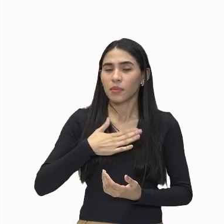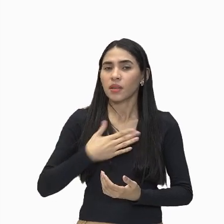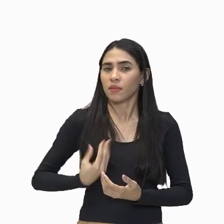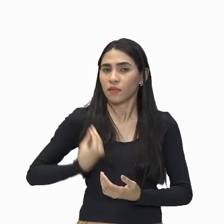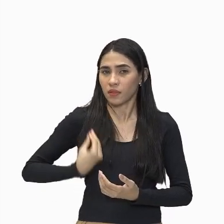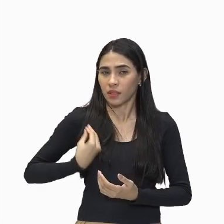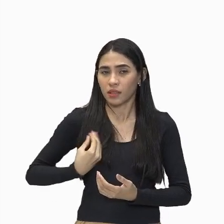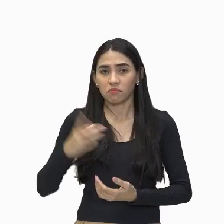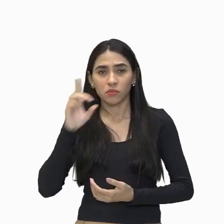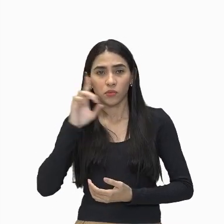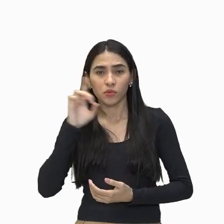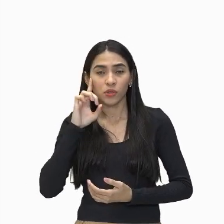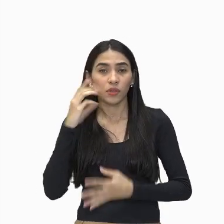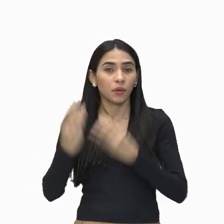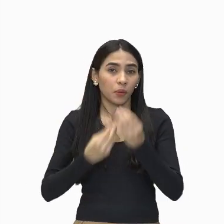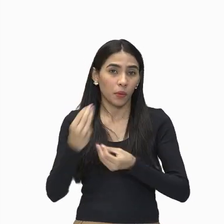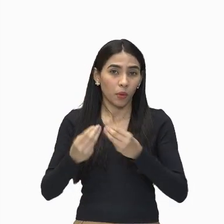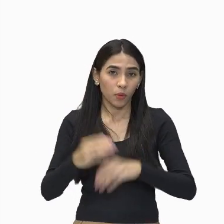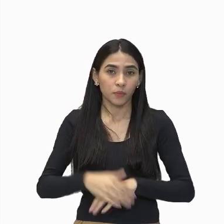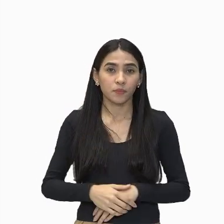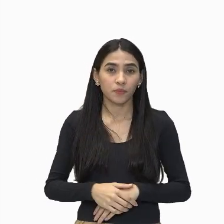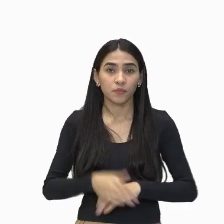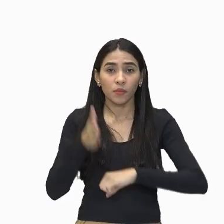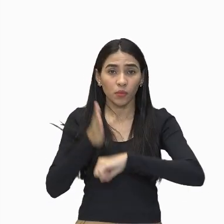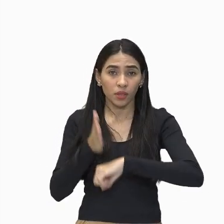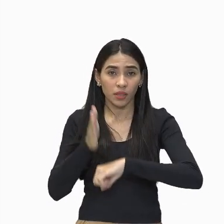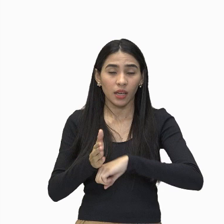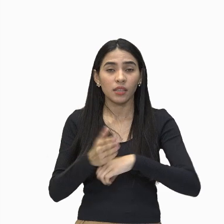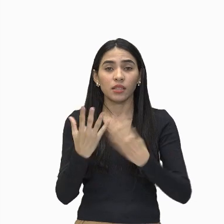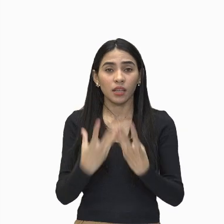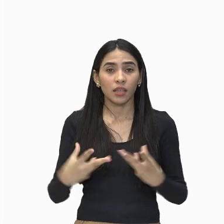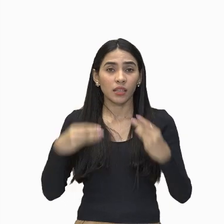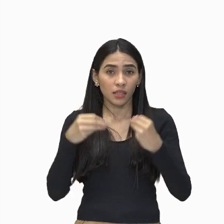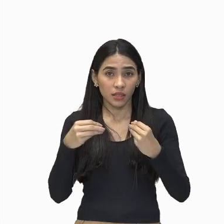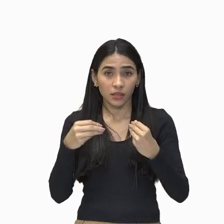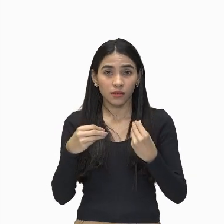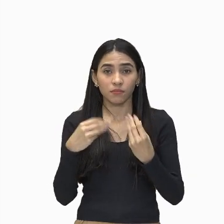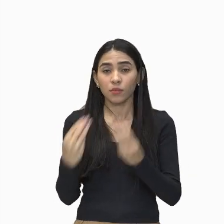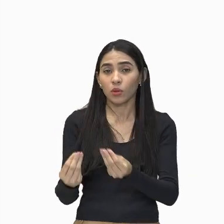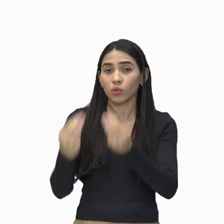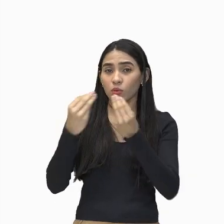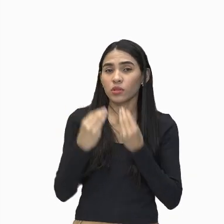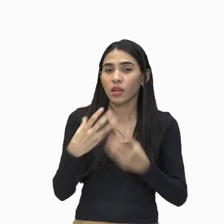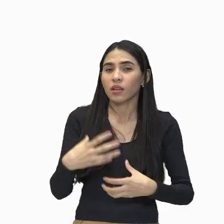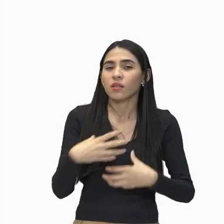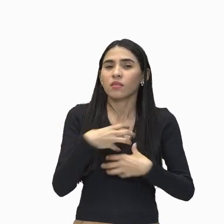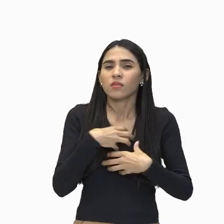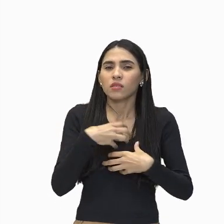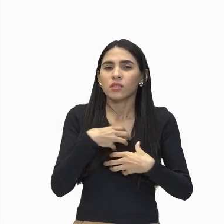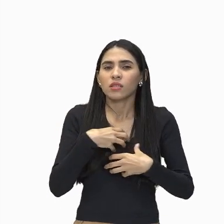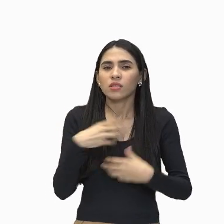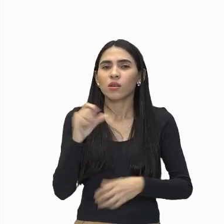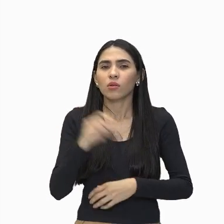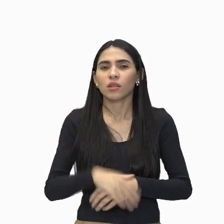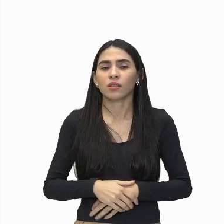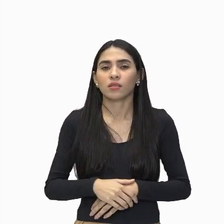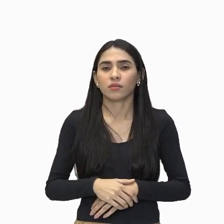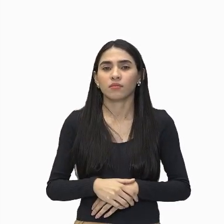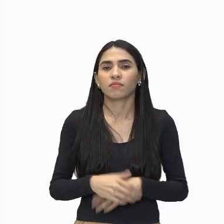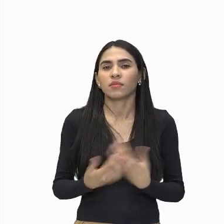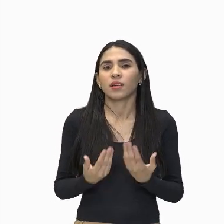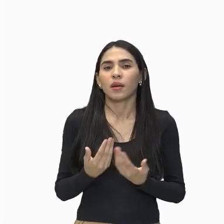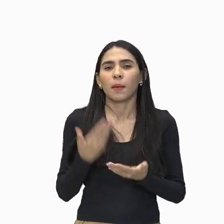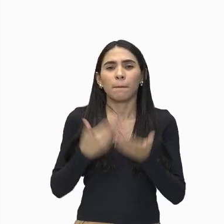meu dia a dia? A modernidade líquida, ela o quê? Nos dá uma sensação de